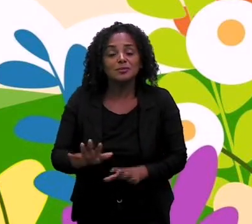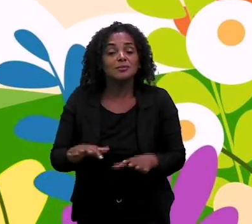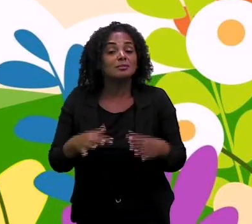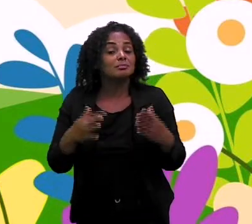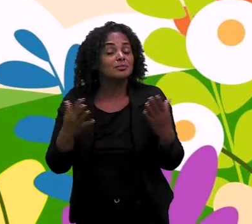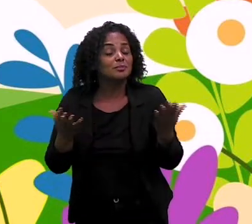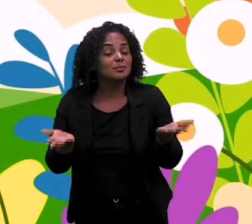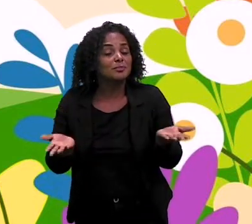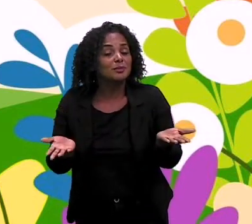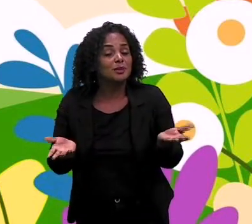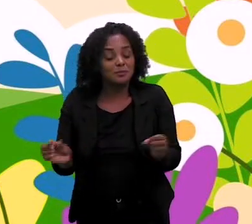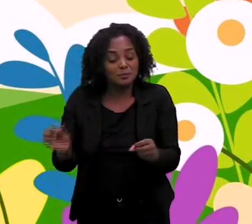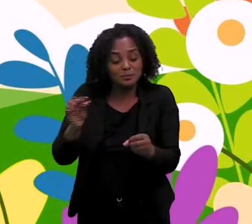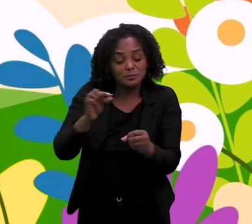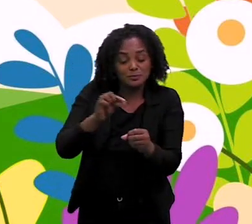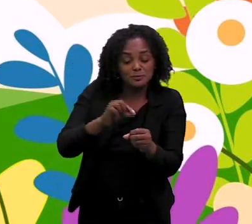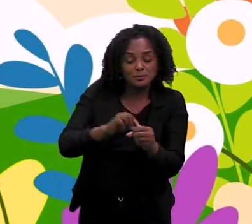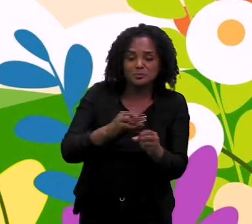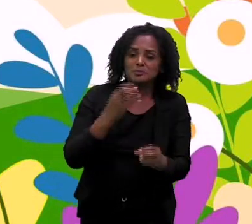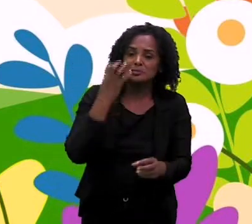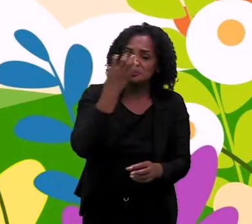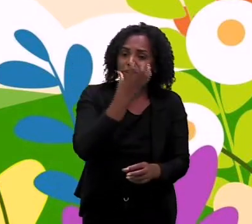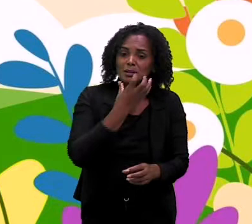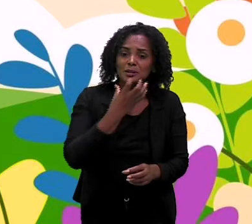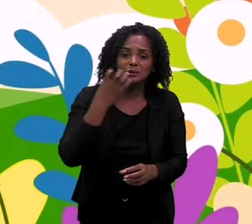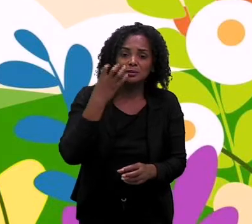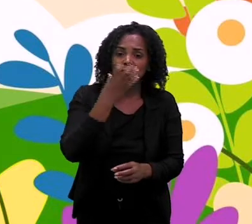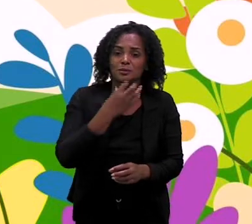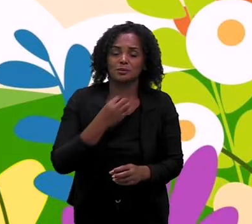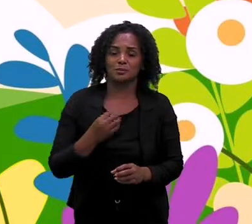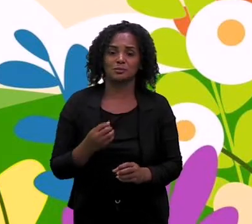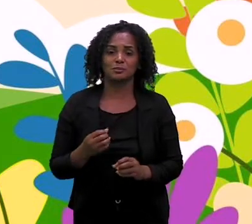que a sementinha cantou assim: